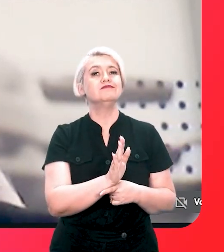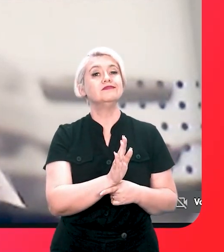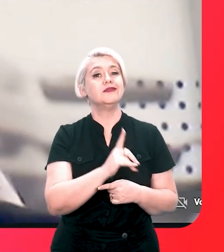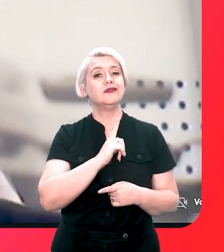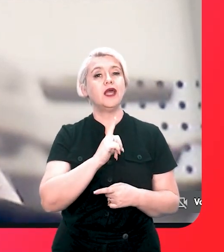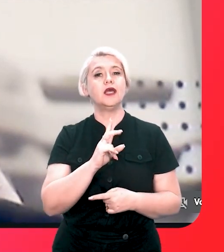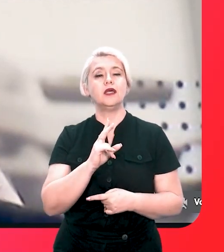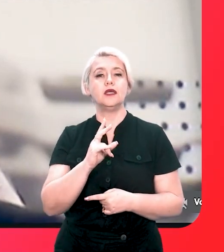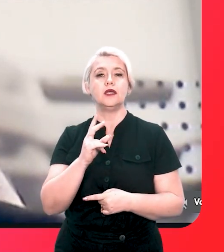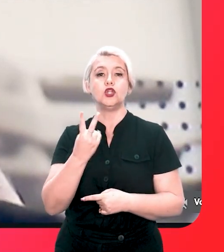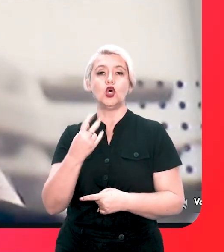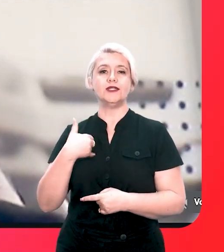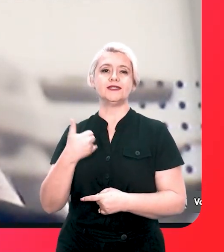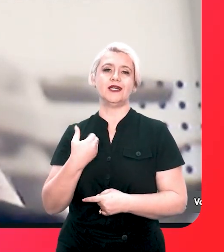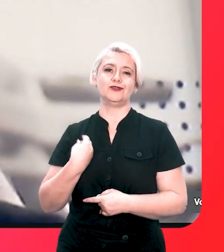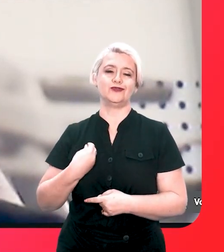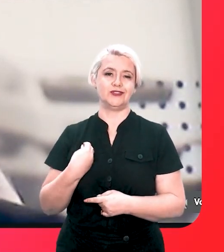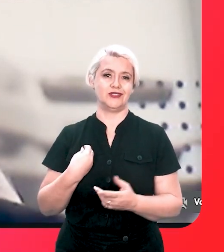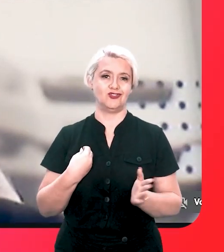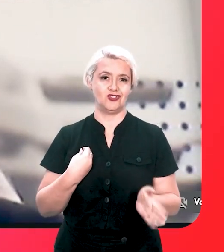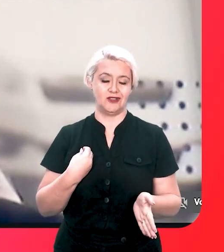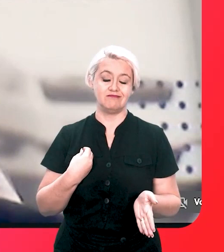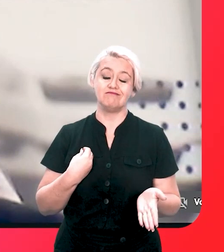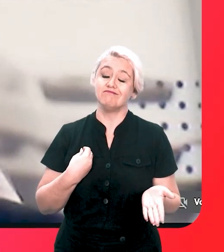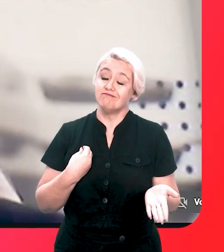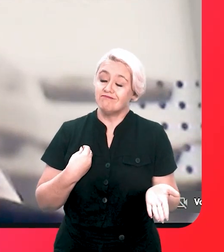né, de vida, assim, e tal.